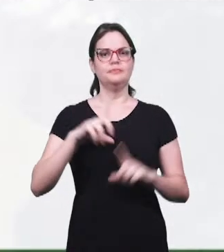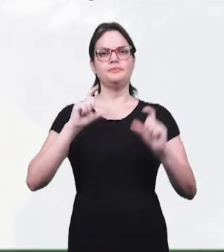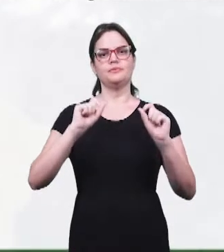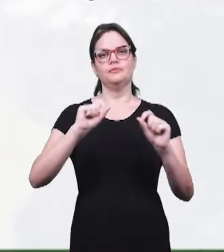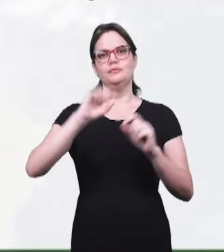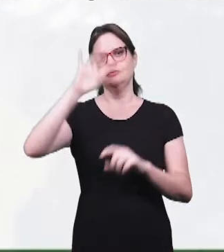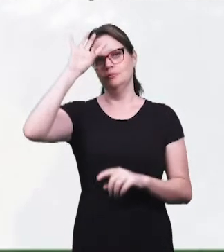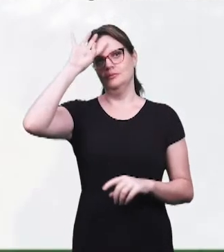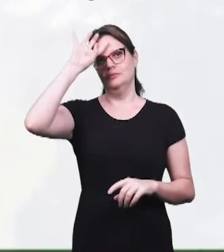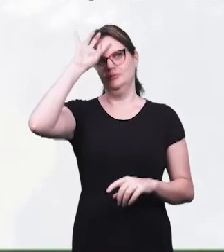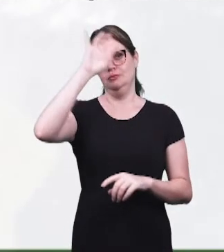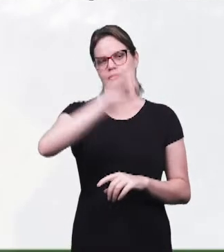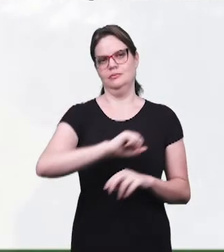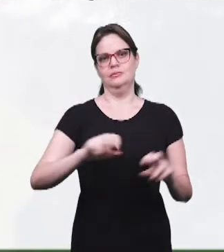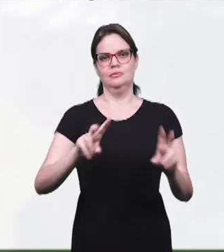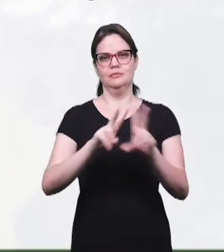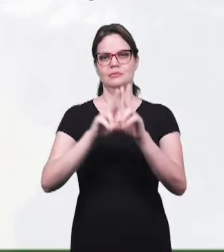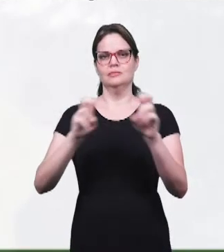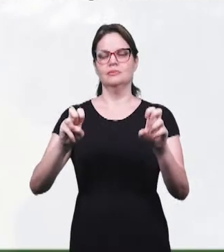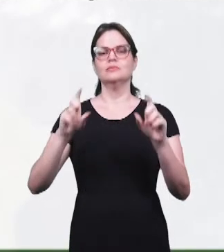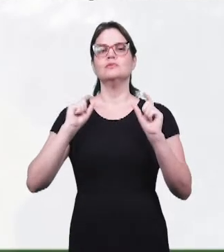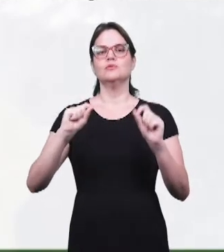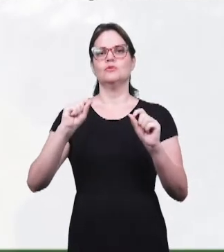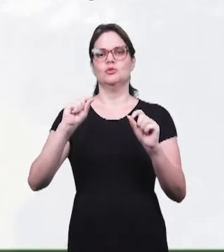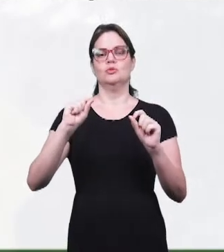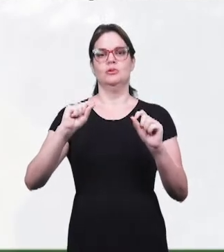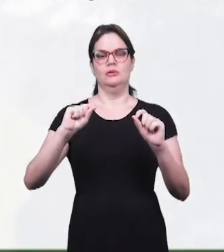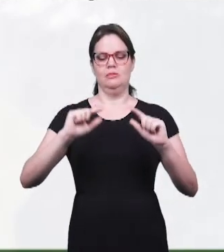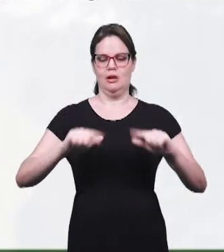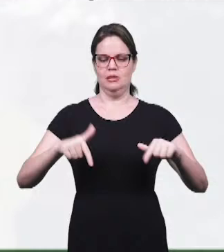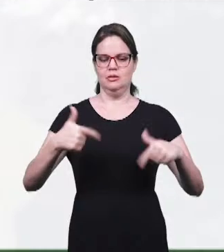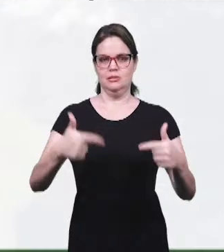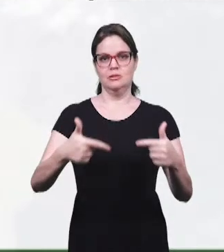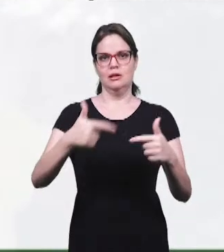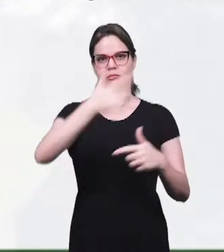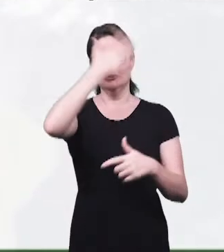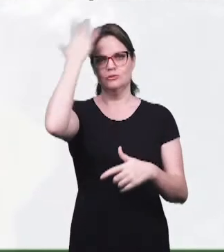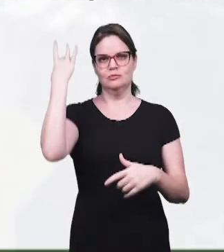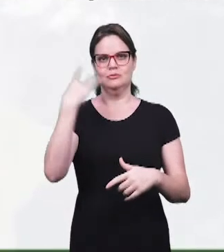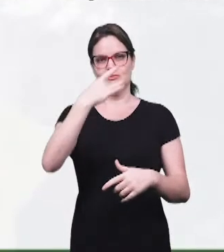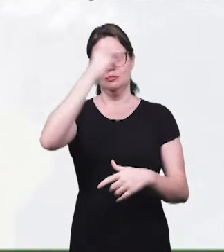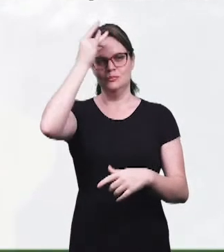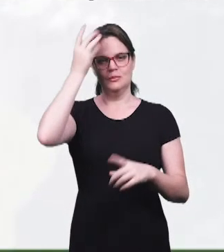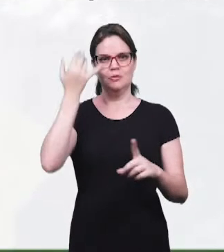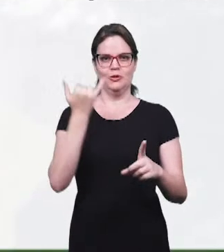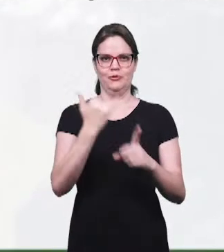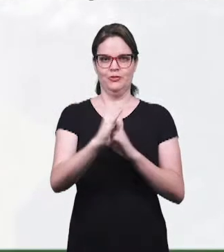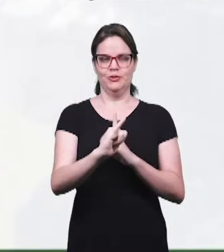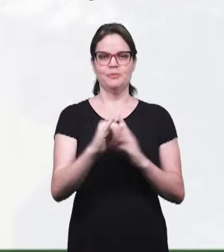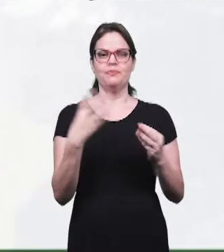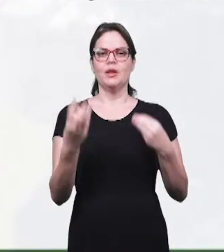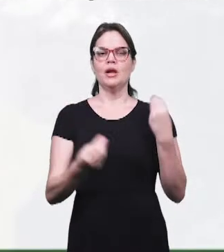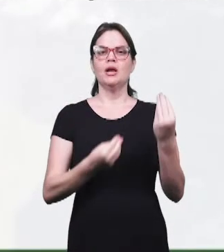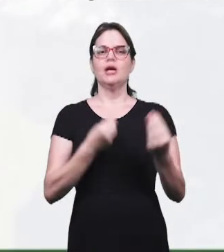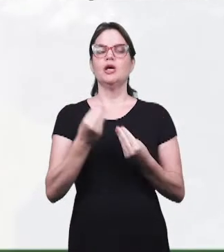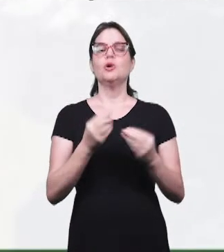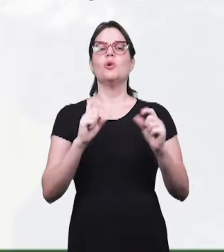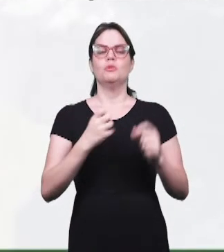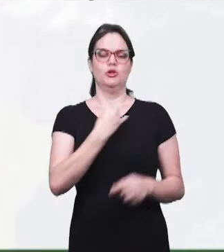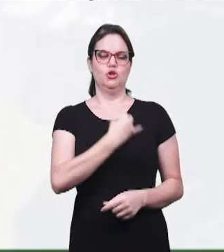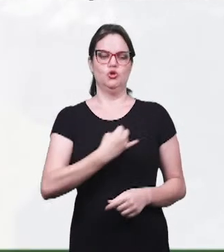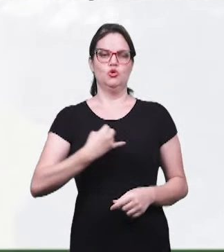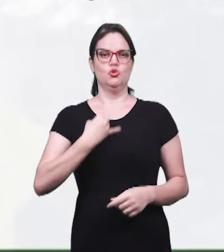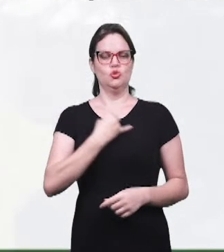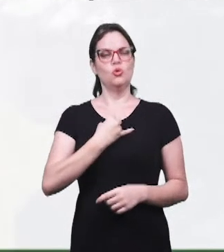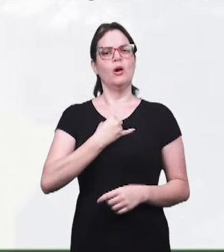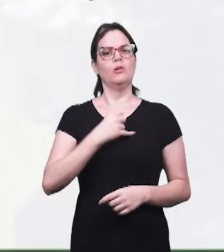aprendido sobre o espírito de profecia e como foi utilizado por João para escrever o livro de